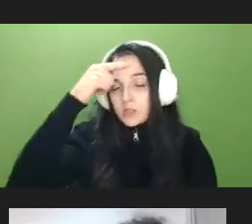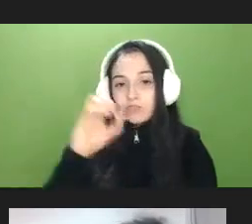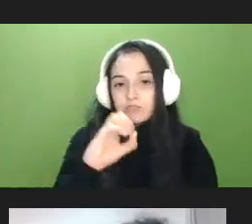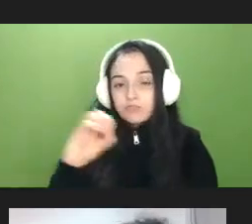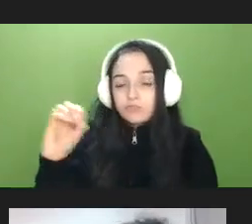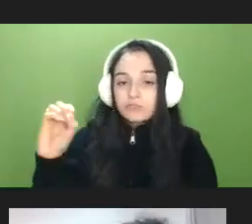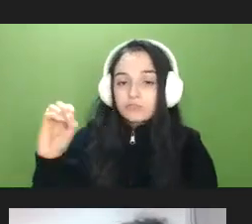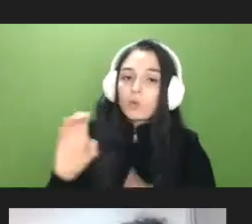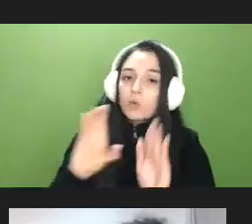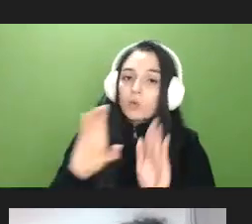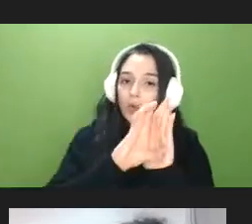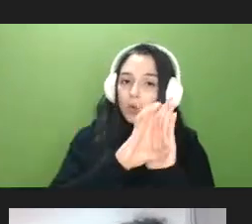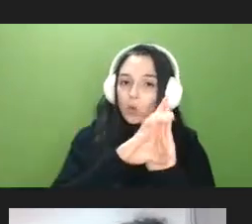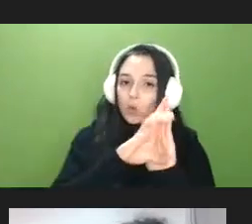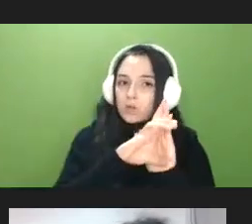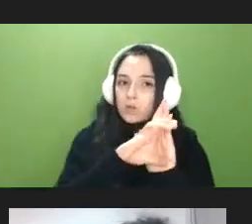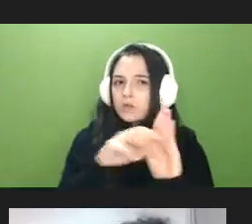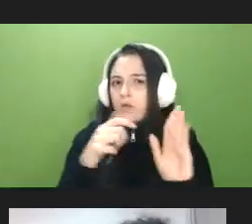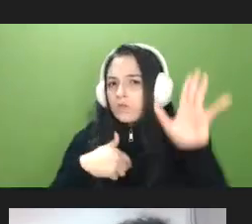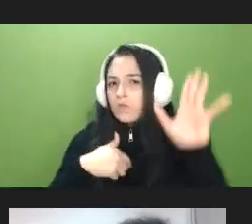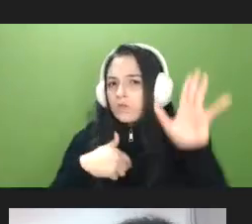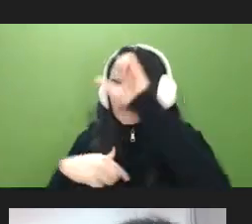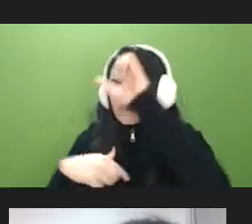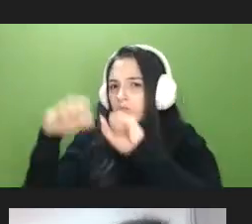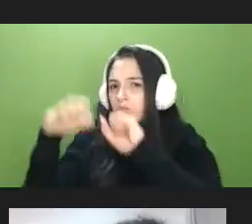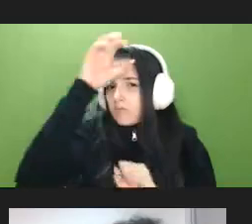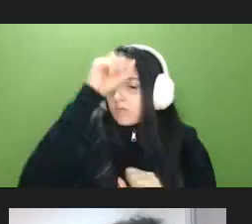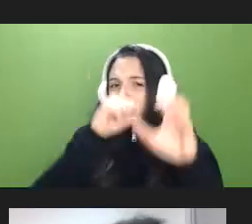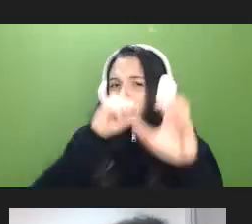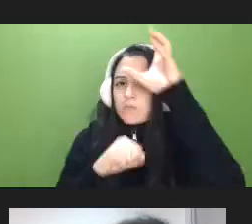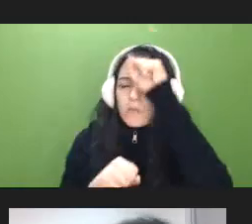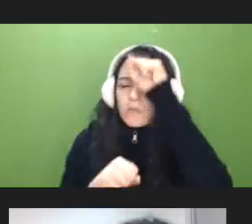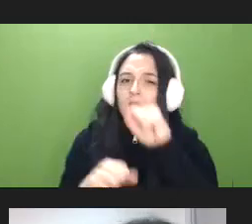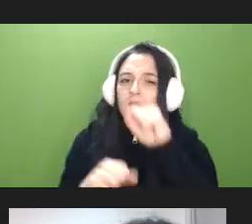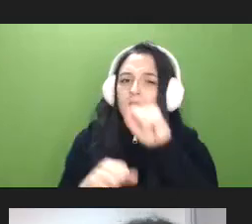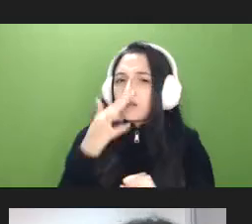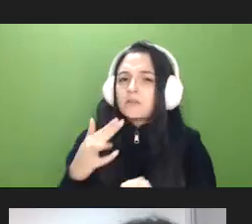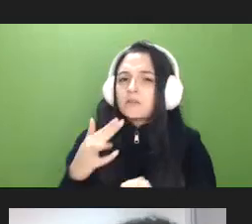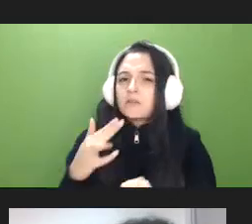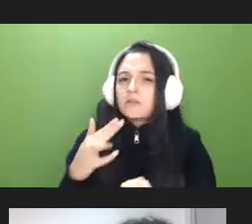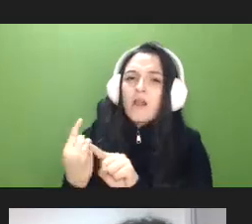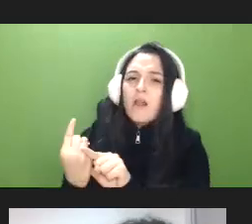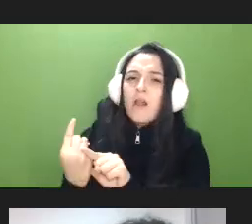desse tempo de graduação foram conceitos muito arcaicos, assim, né?